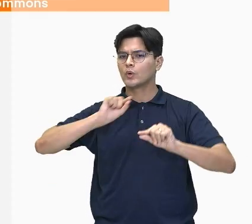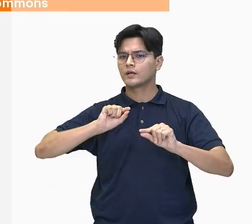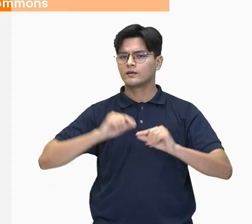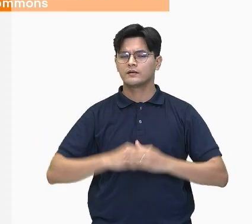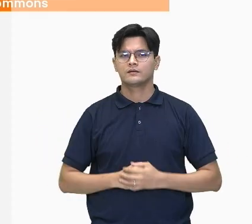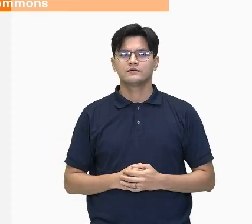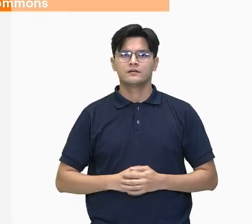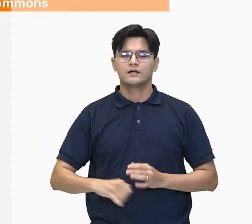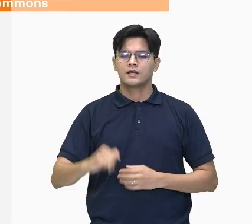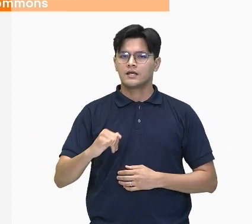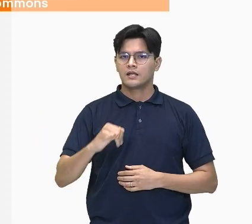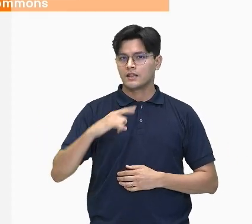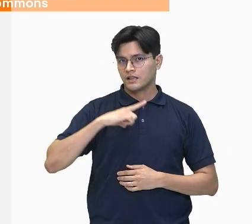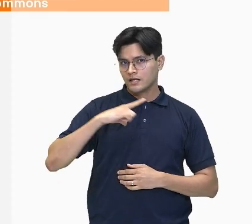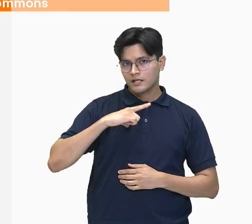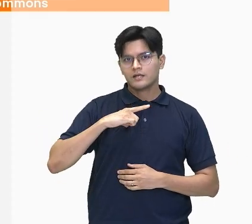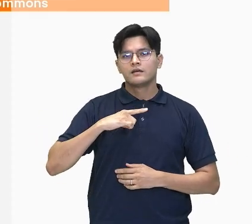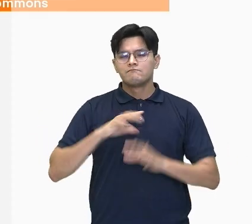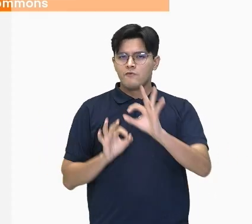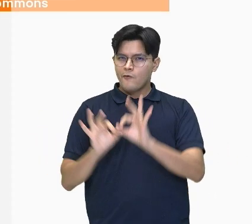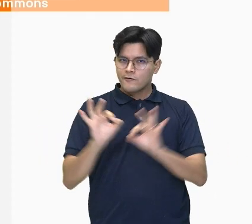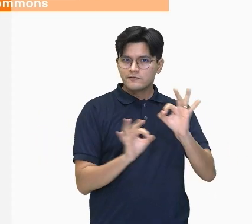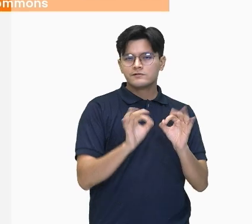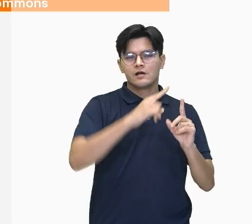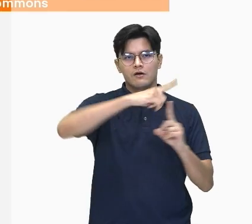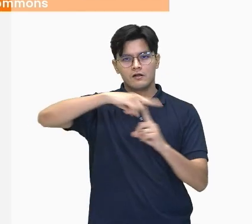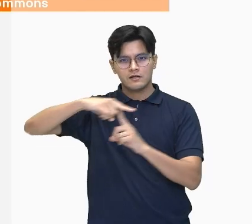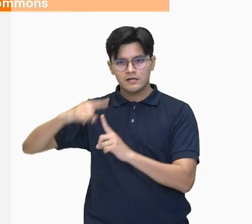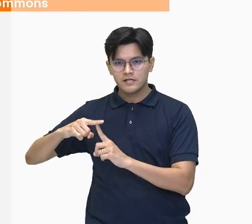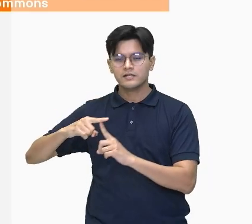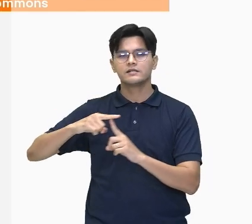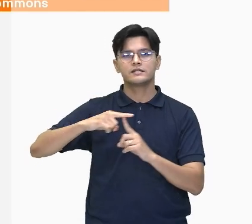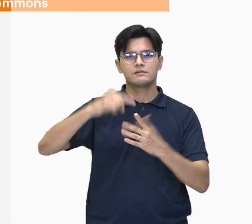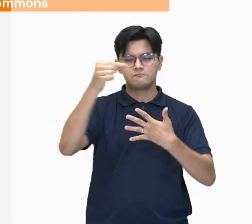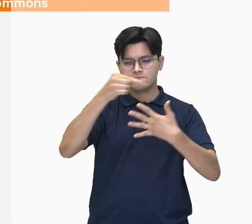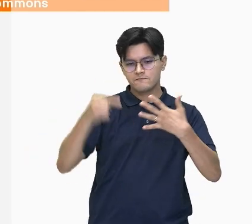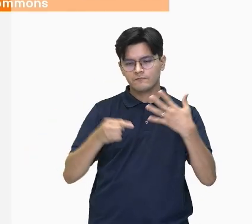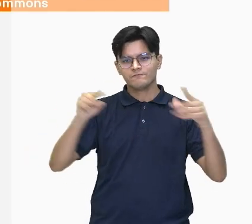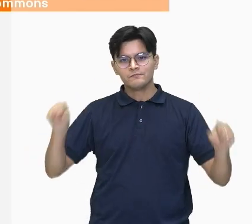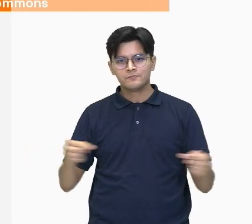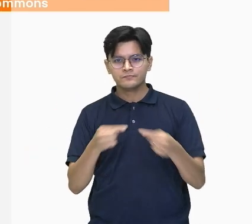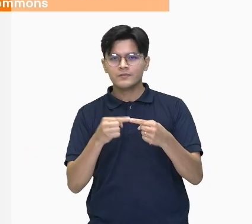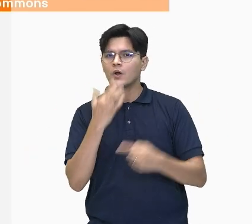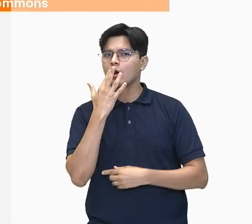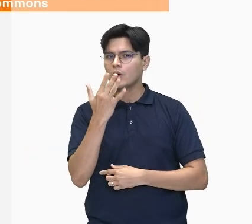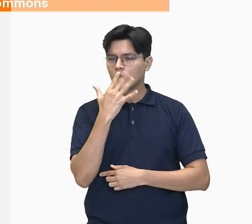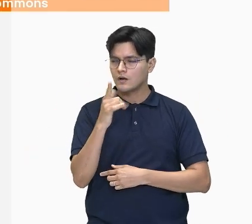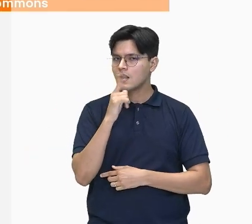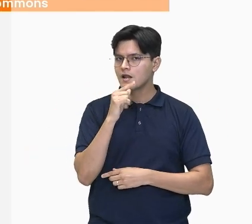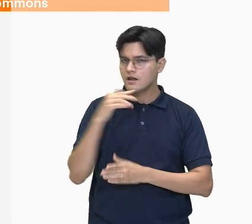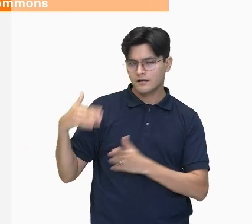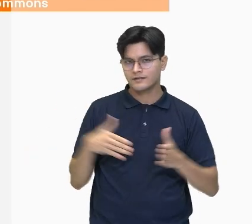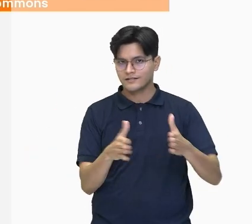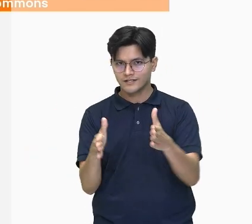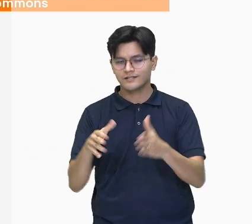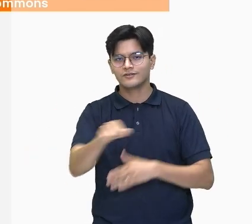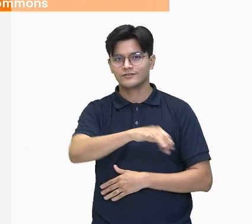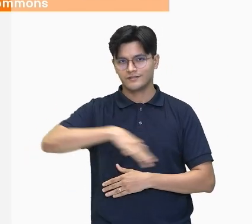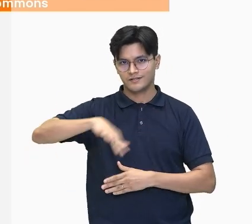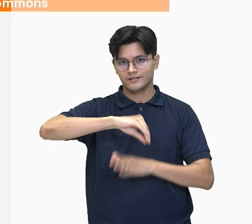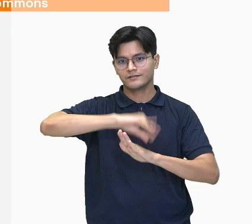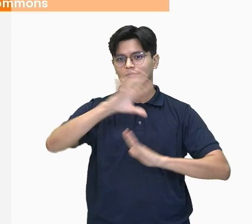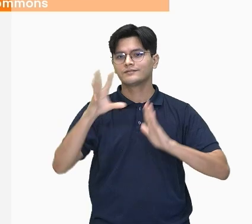uma classificação de acordo com a coloração das águas dos rios amazônicos. E isso